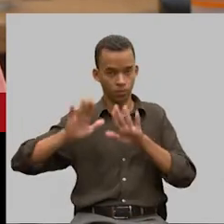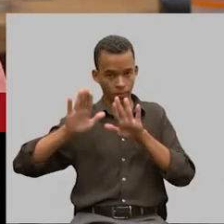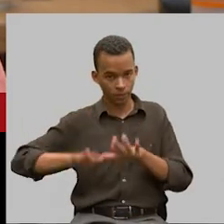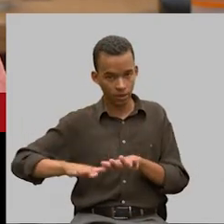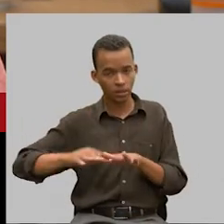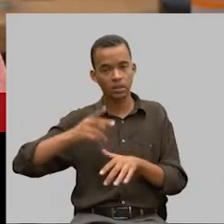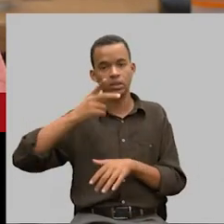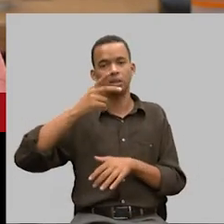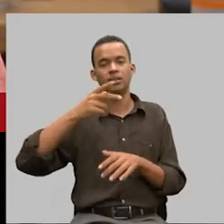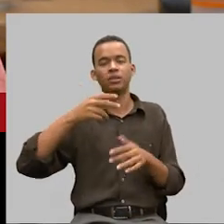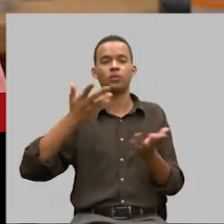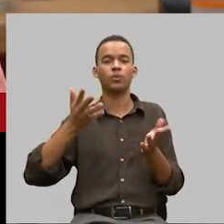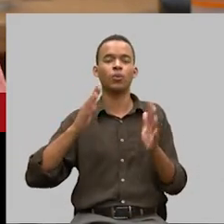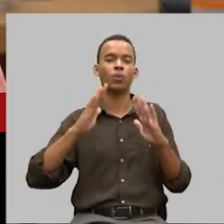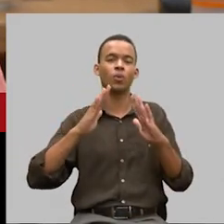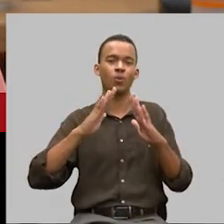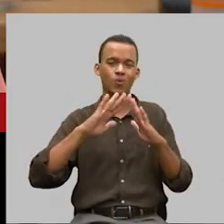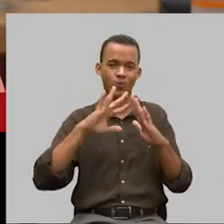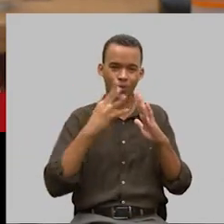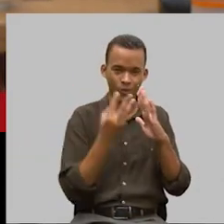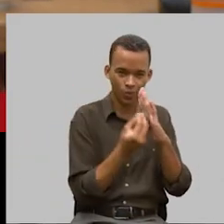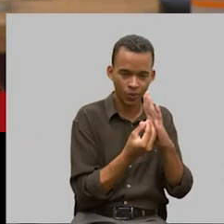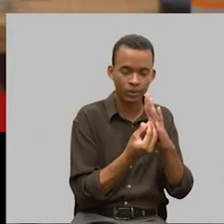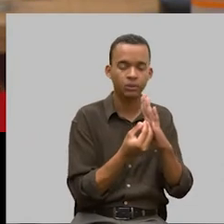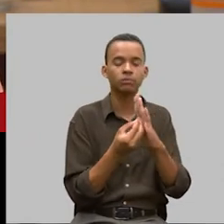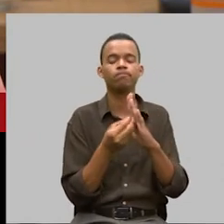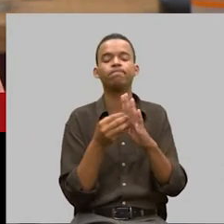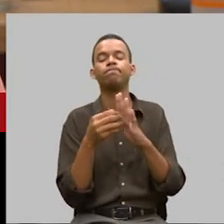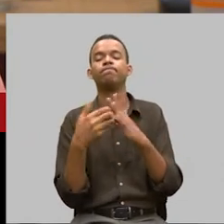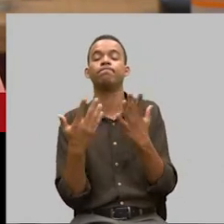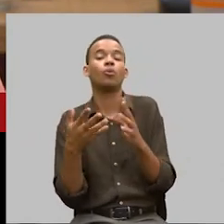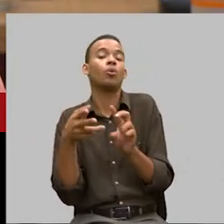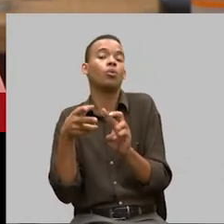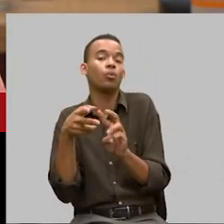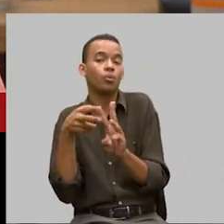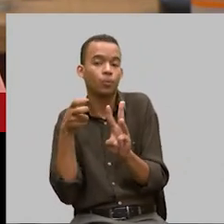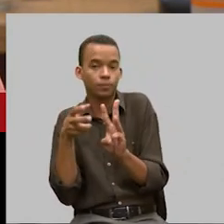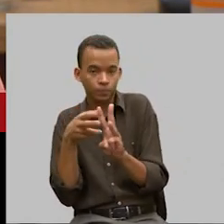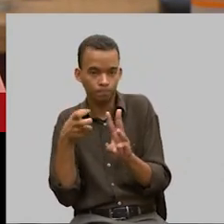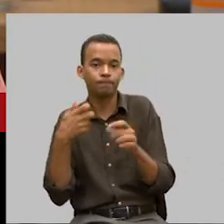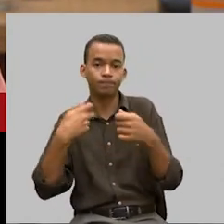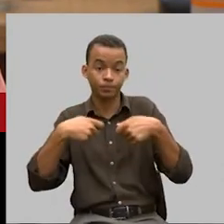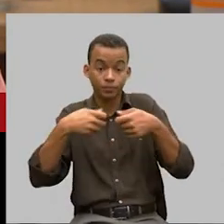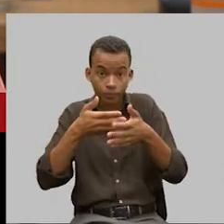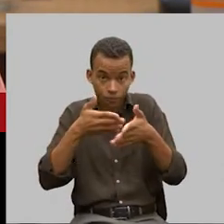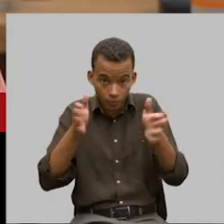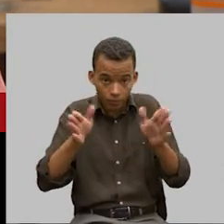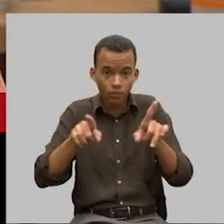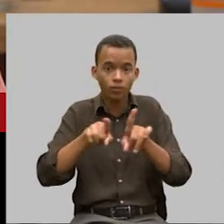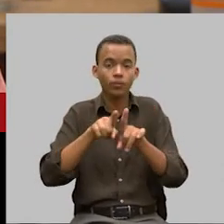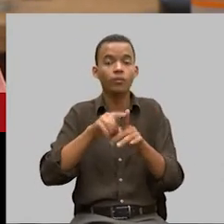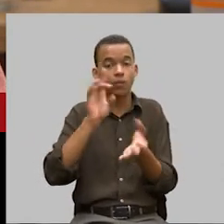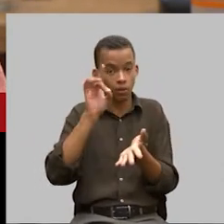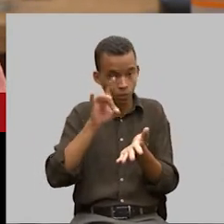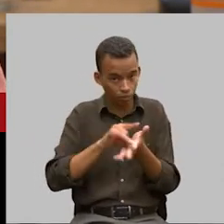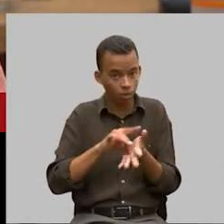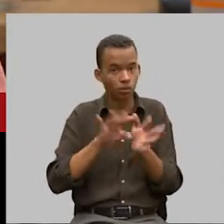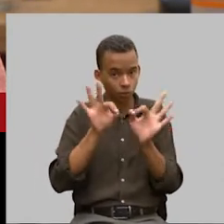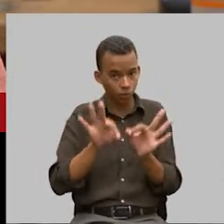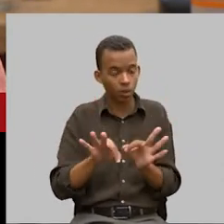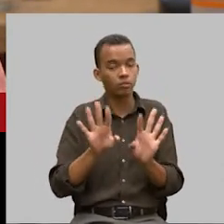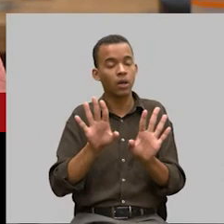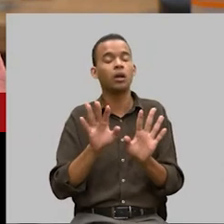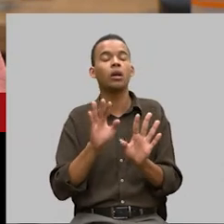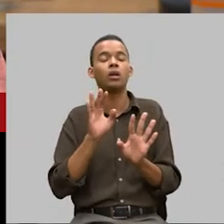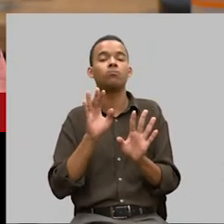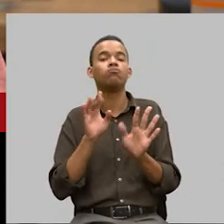Quilombolas indígenas já é uma realidade embora precise ampliar precise de fato ser efetivado né em sua integralidade mas